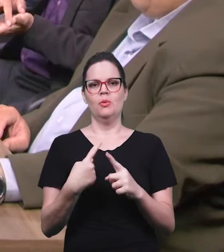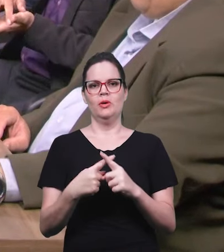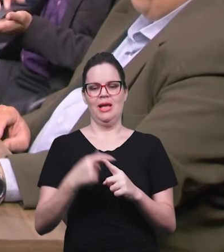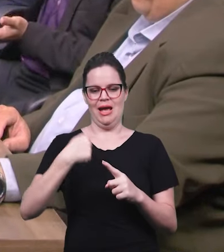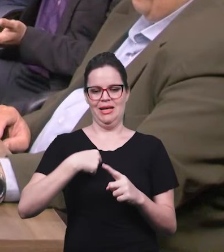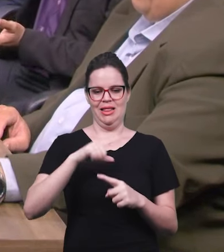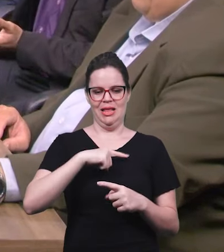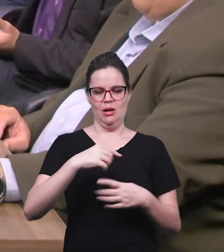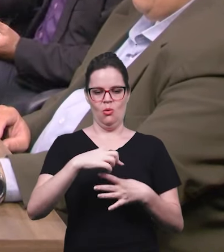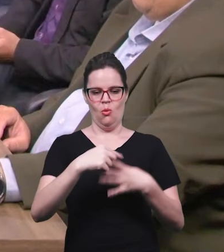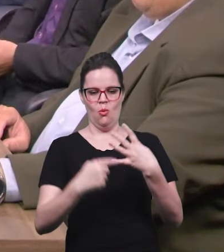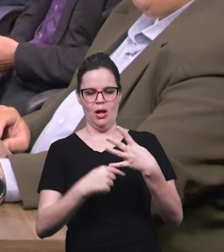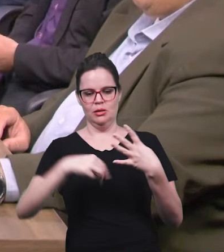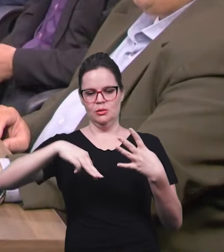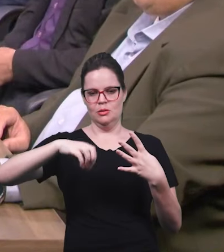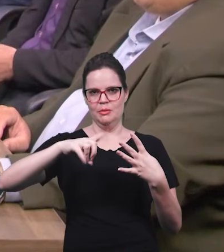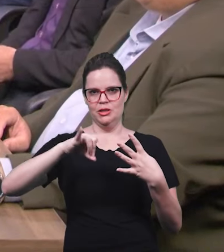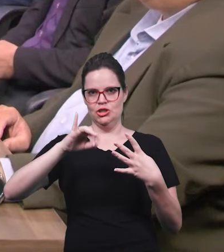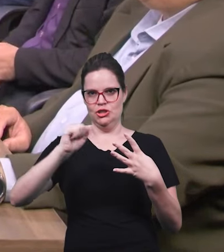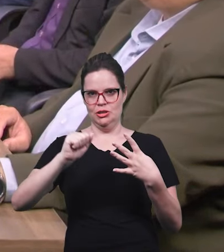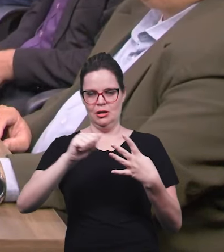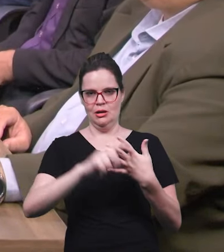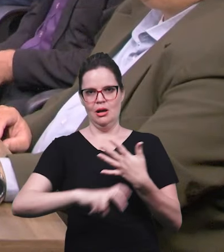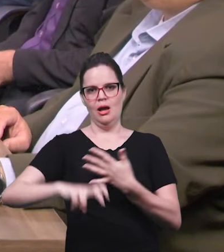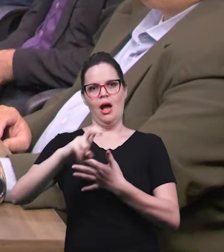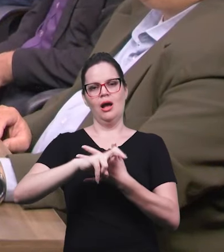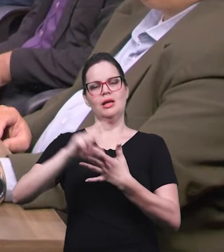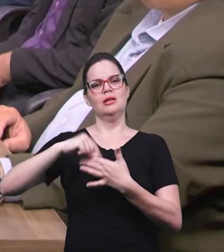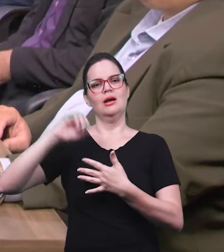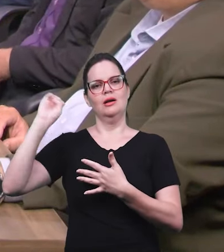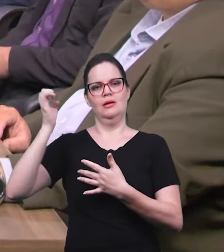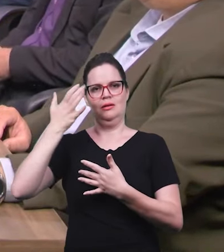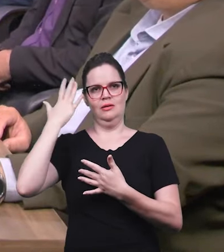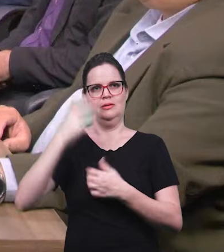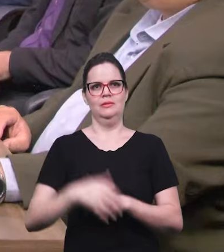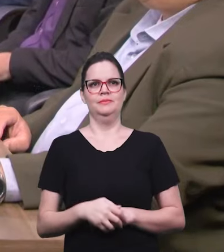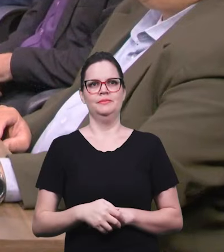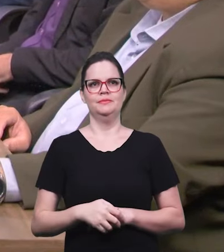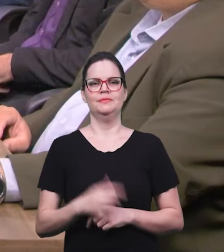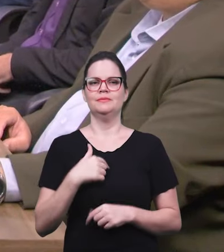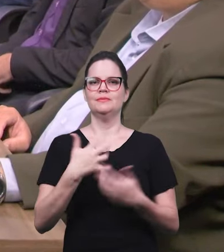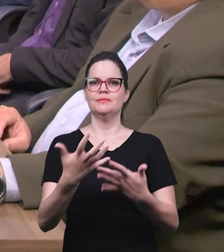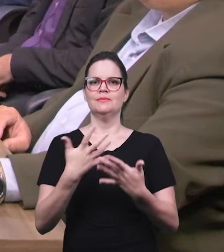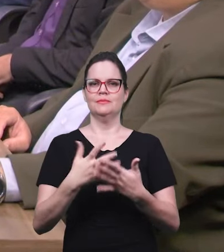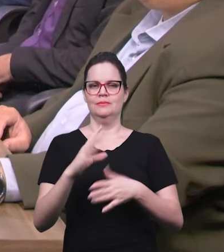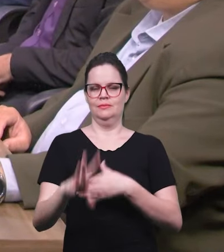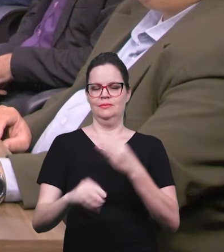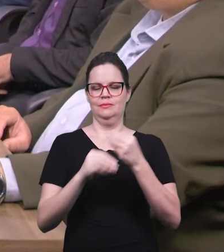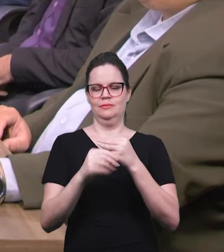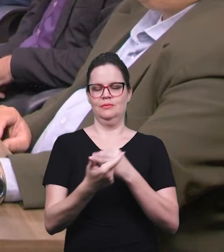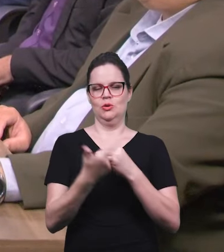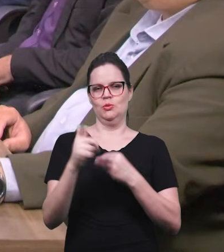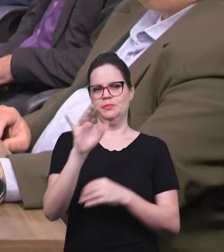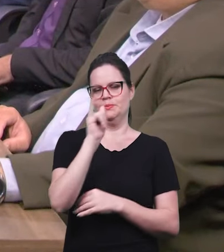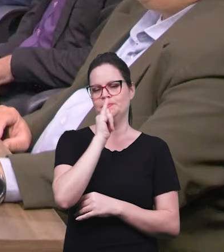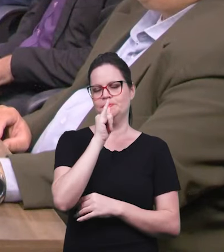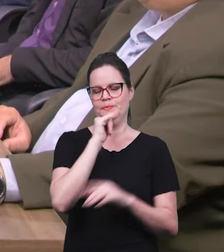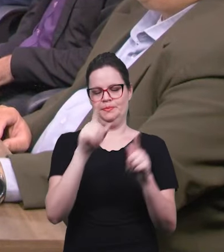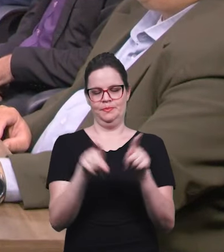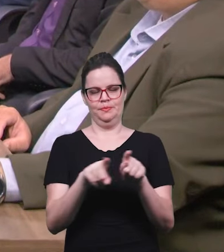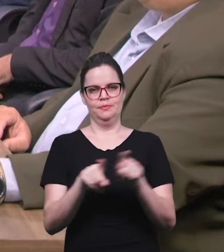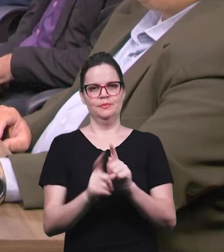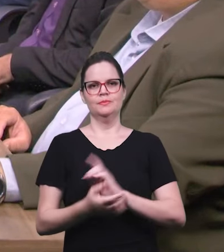quarta medida para a quinta medida, que é a revelação. Eu queria colocar um outro pequeno exemplo, que eu acho que é muito pertinente.